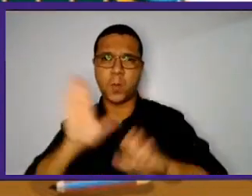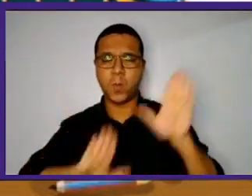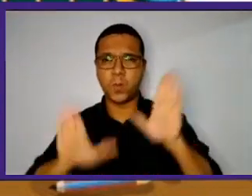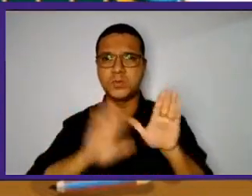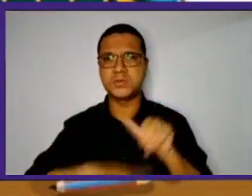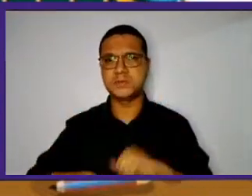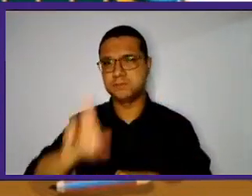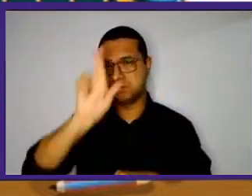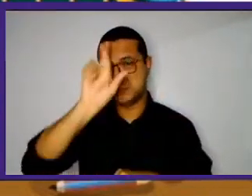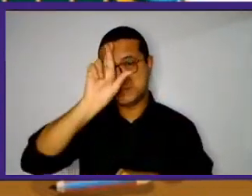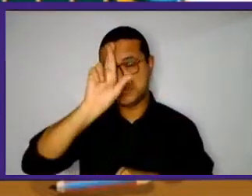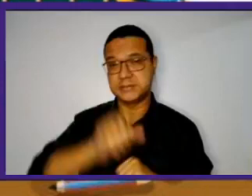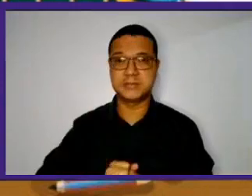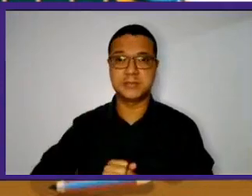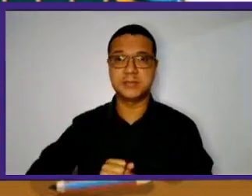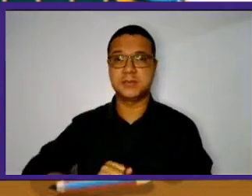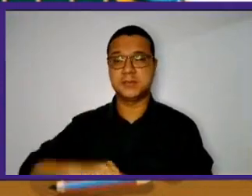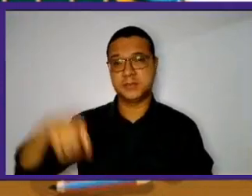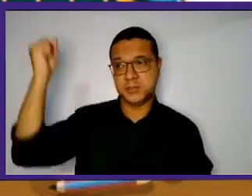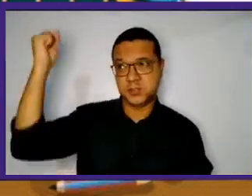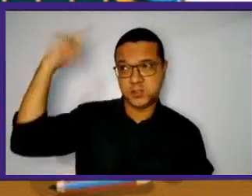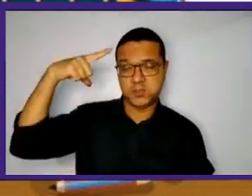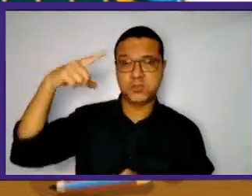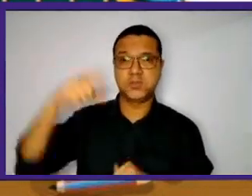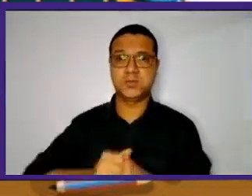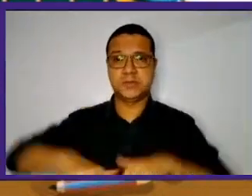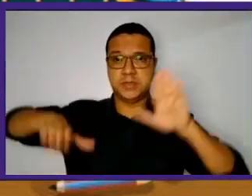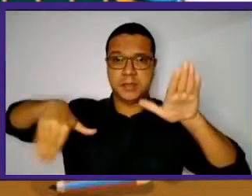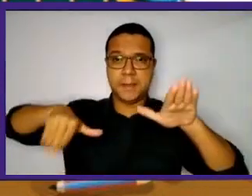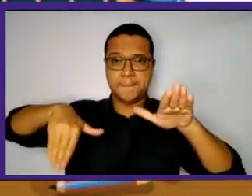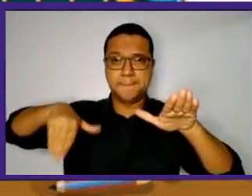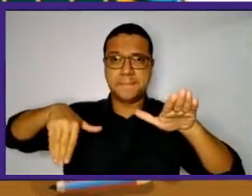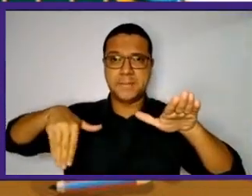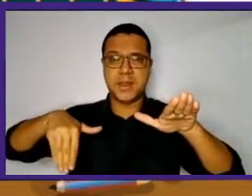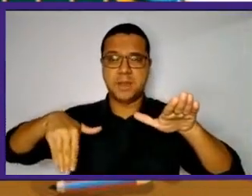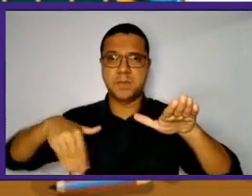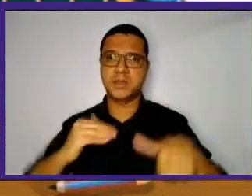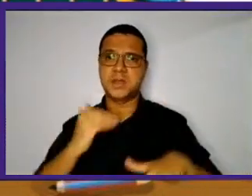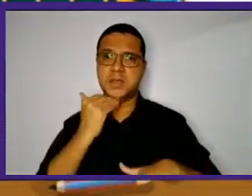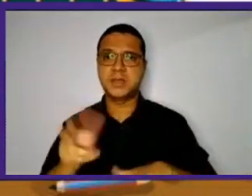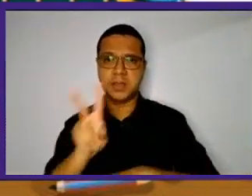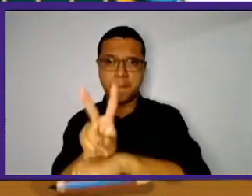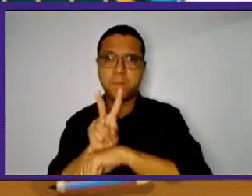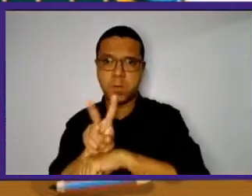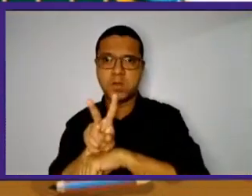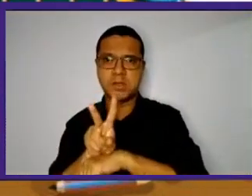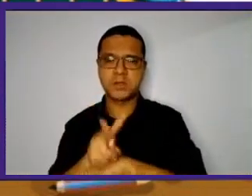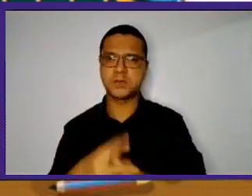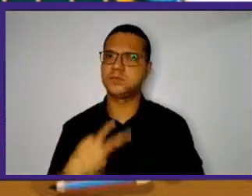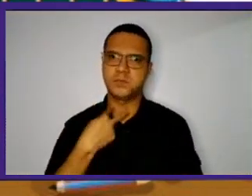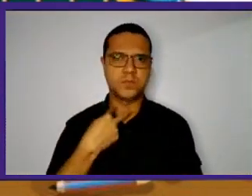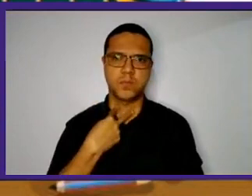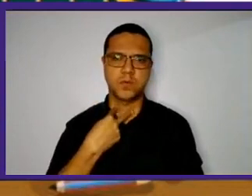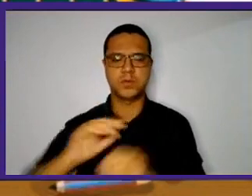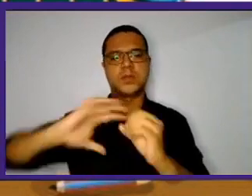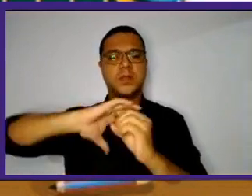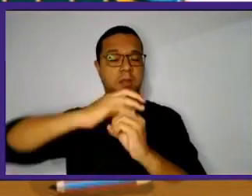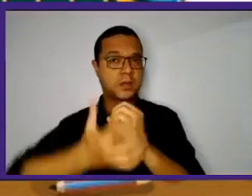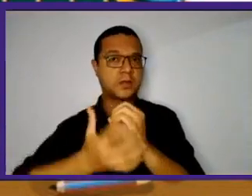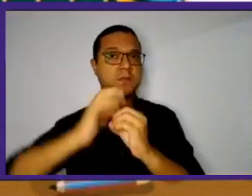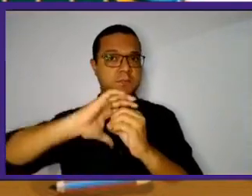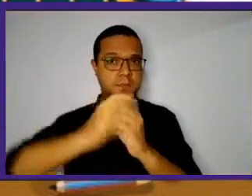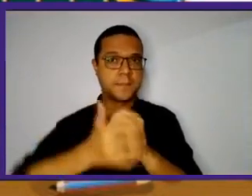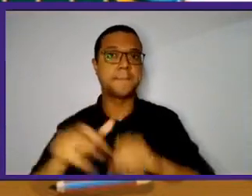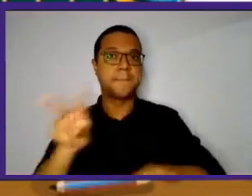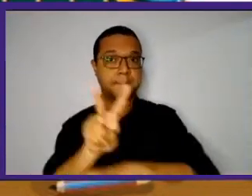praia ou até mesmo para sair na rua. E a camada de ozônio justamente é essa parte da atmosfera que nos protege dos